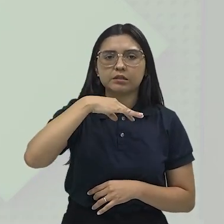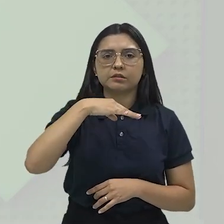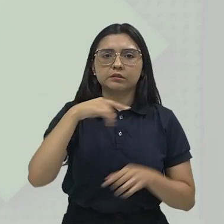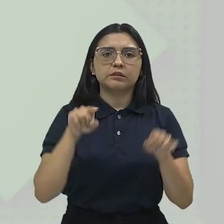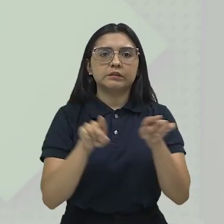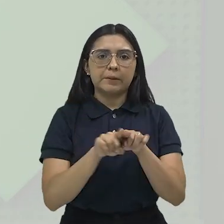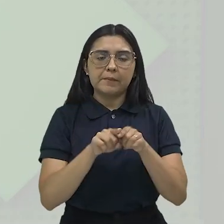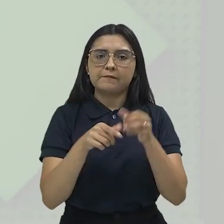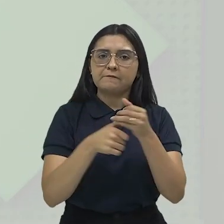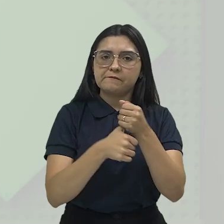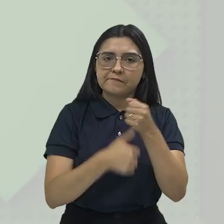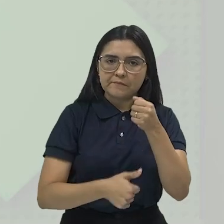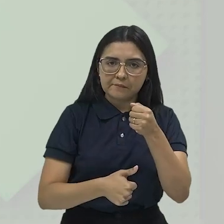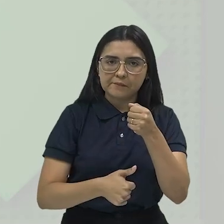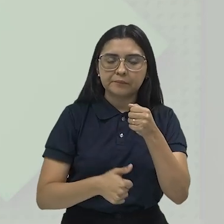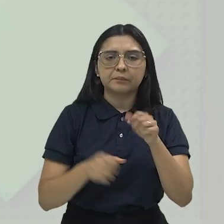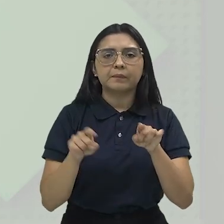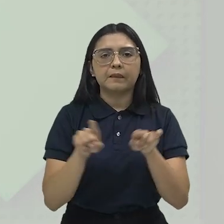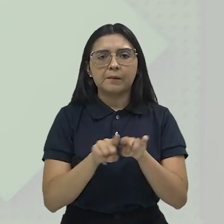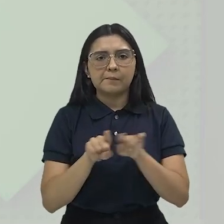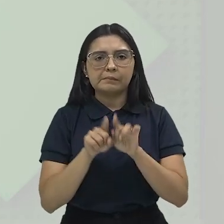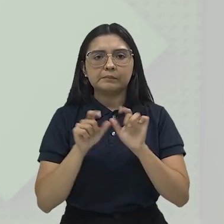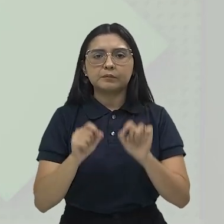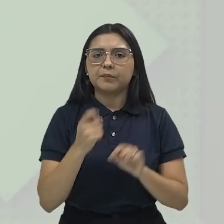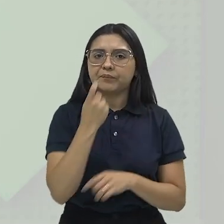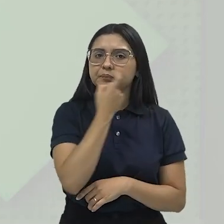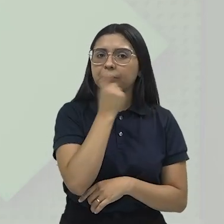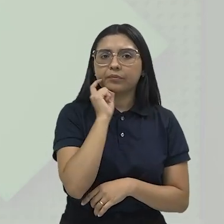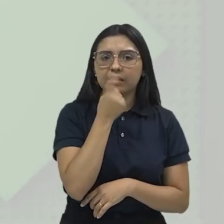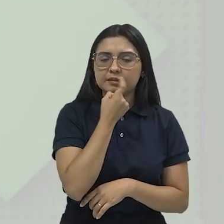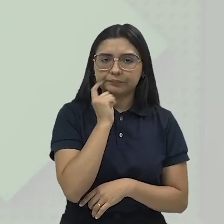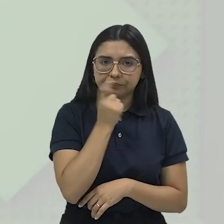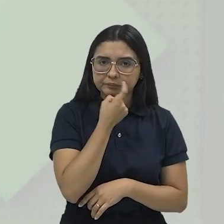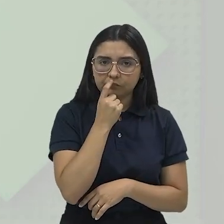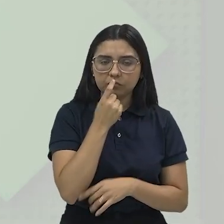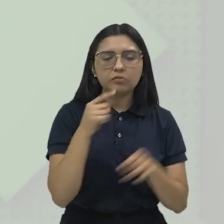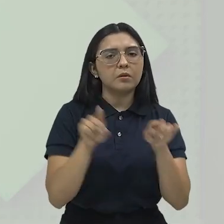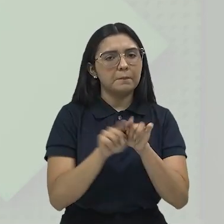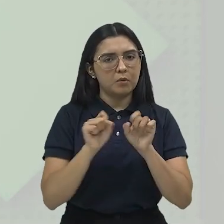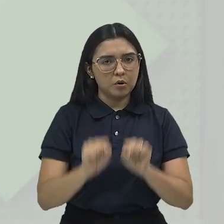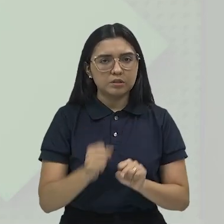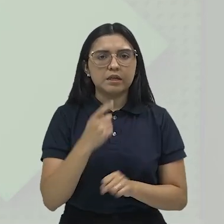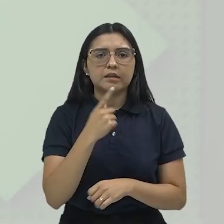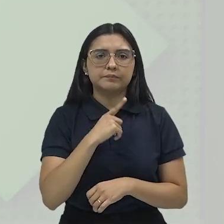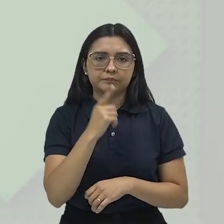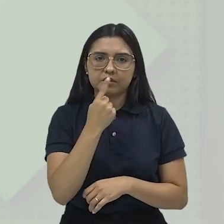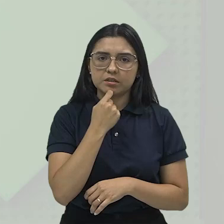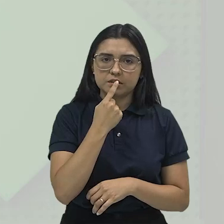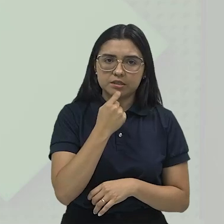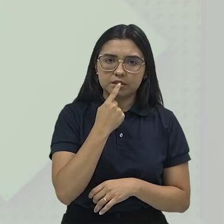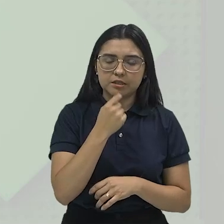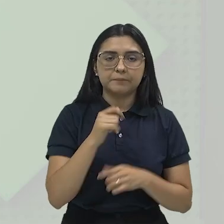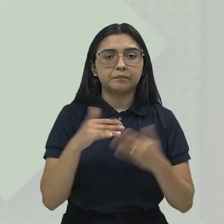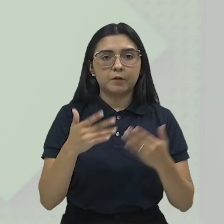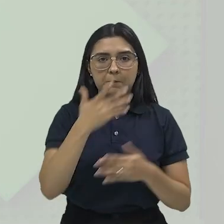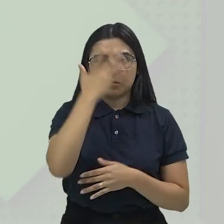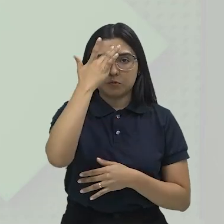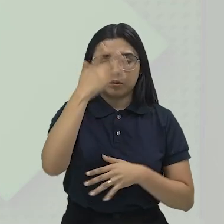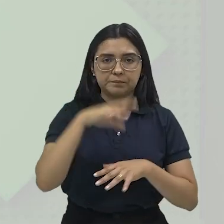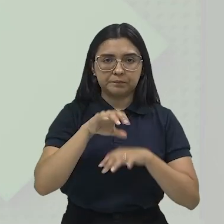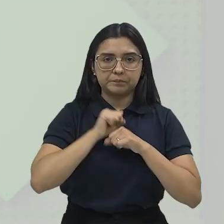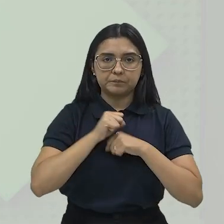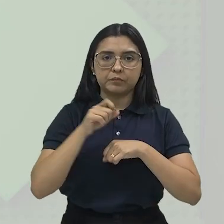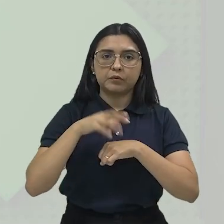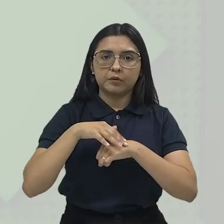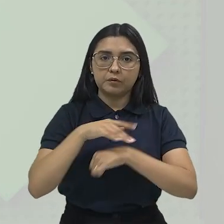pode apresentar sangue ali na gengiva, né, sangramento na gengiva. Então a pessoa que está com dengue ou que está com